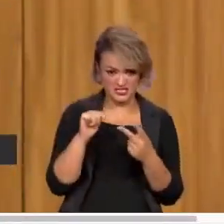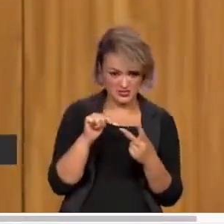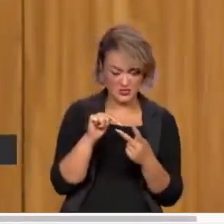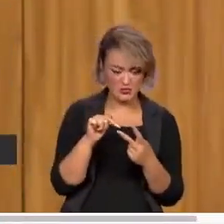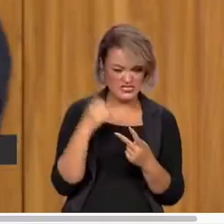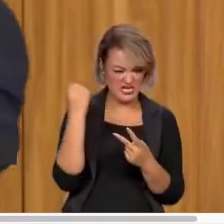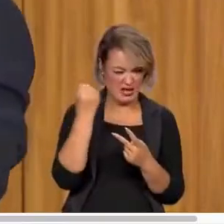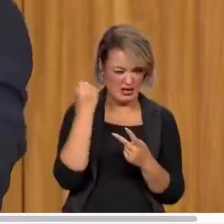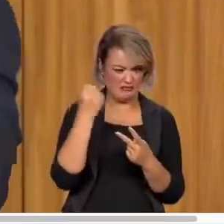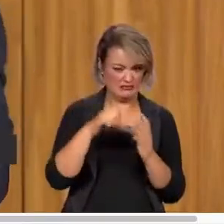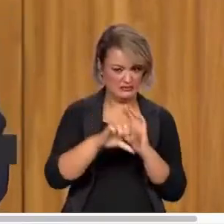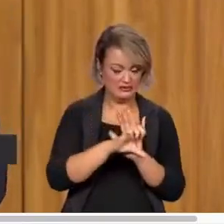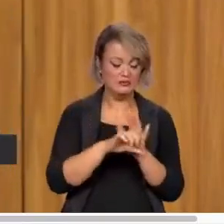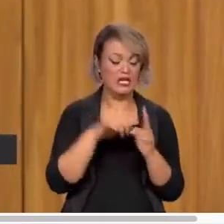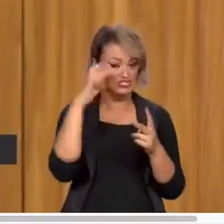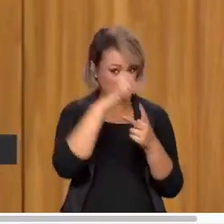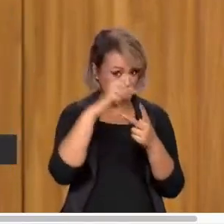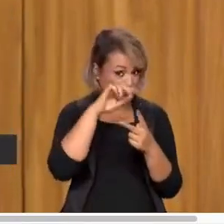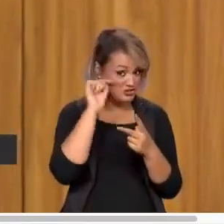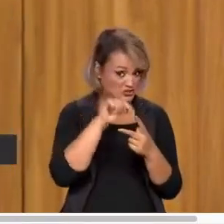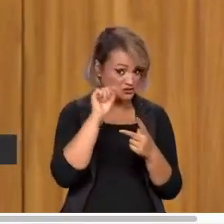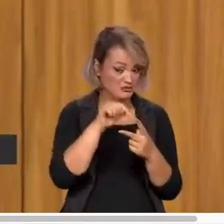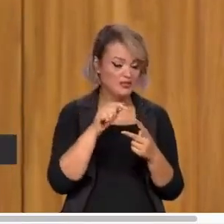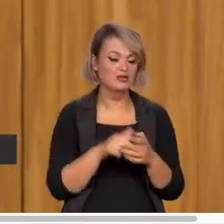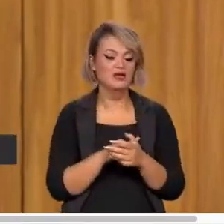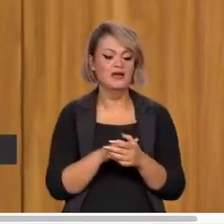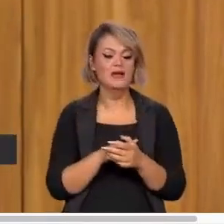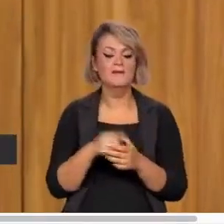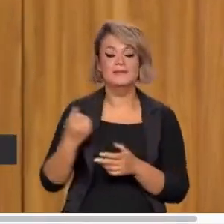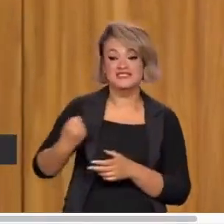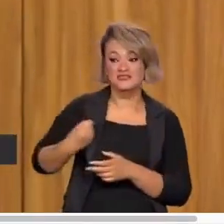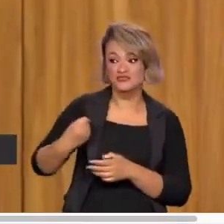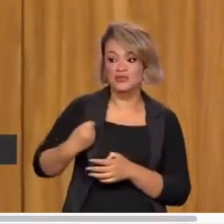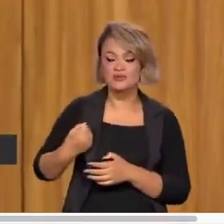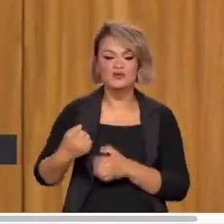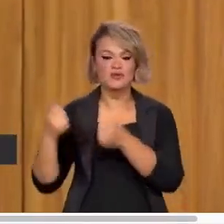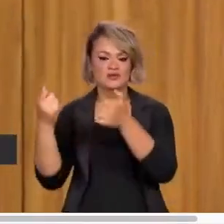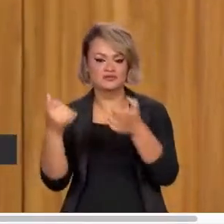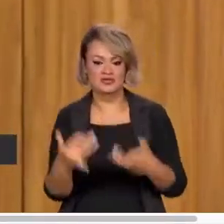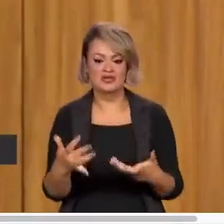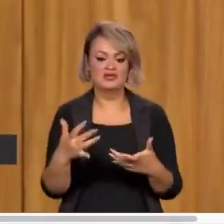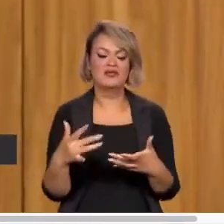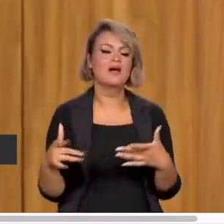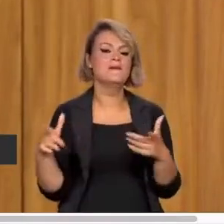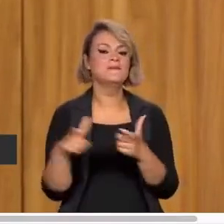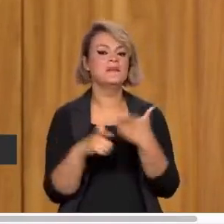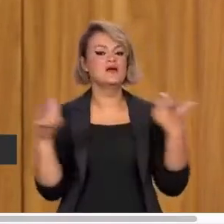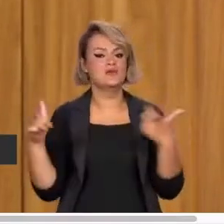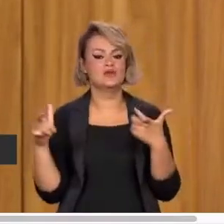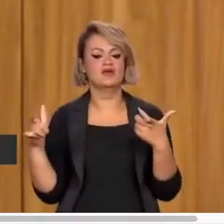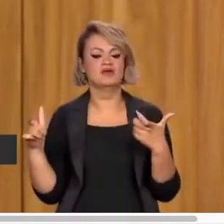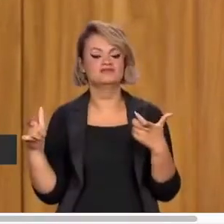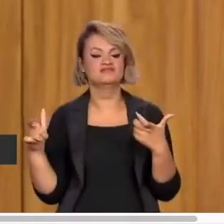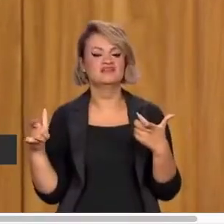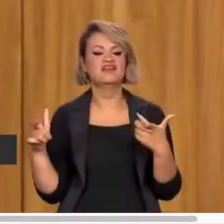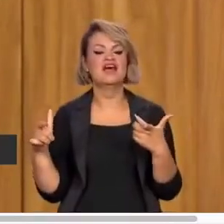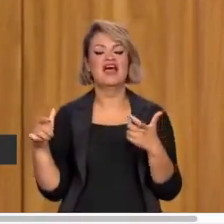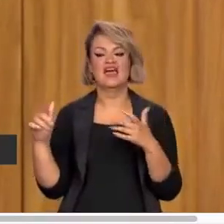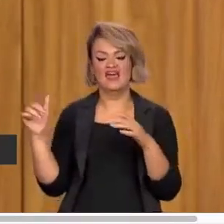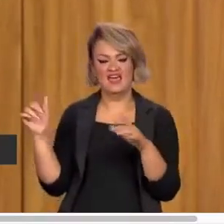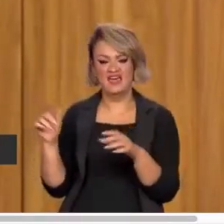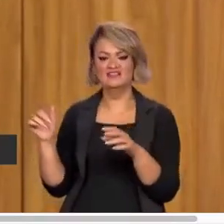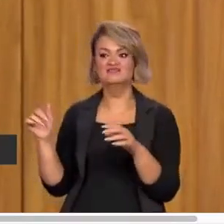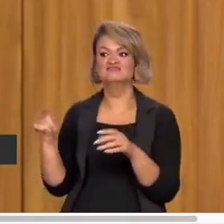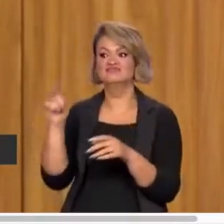operações tem saído daí mas e esses números que eu transmito na sua imensa maioria são dessas redes